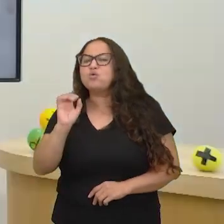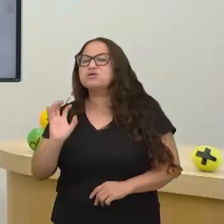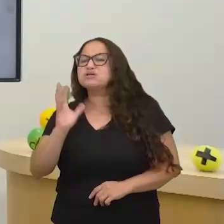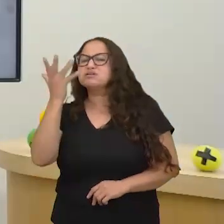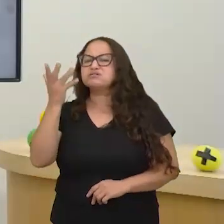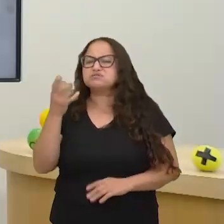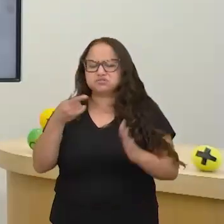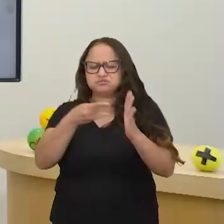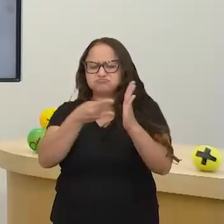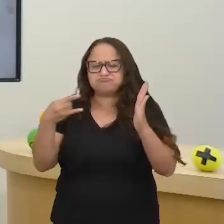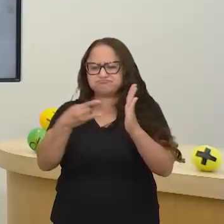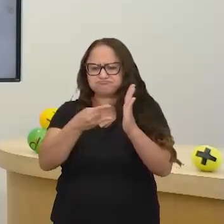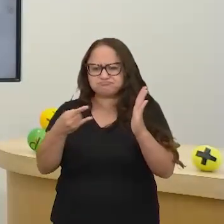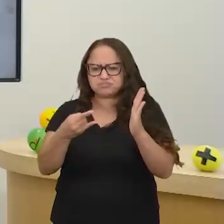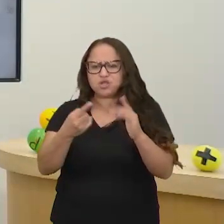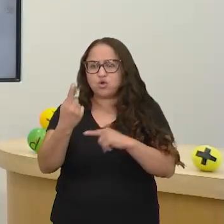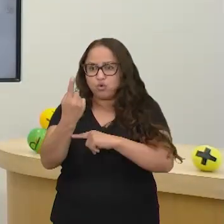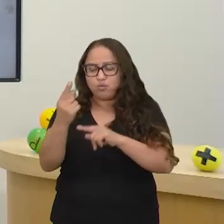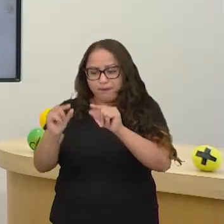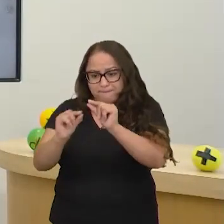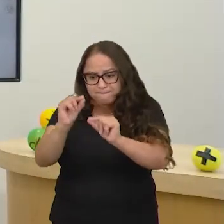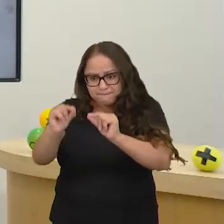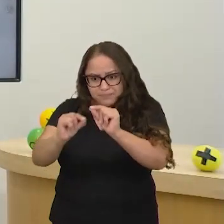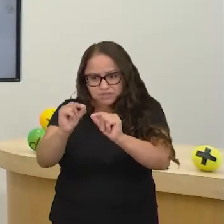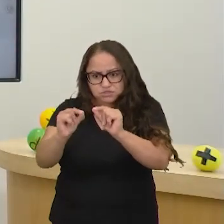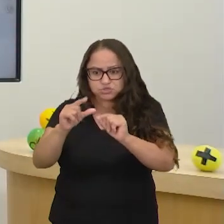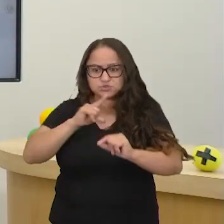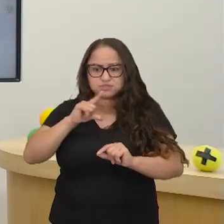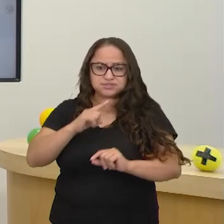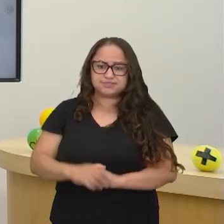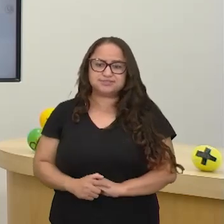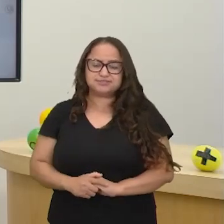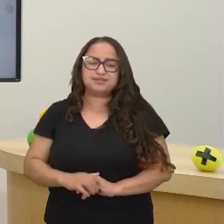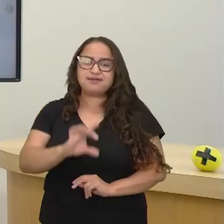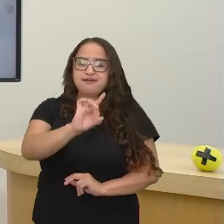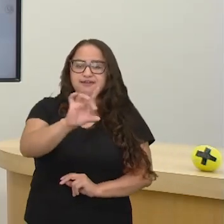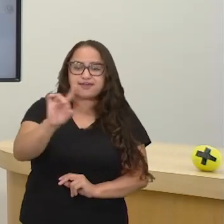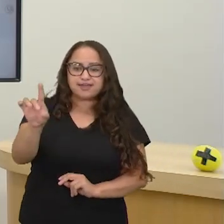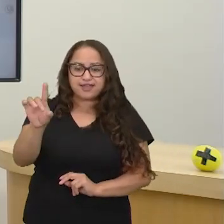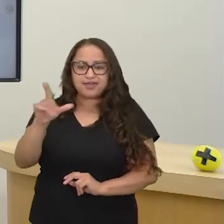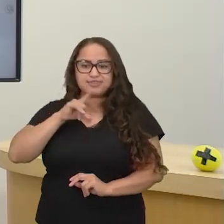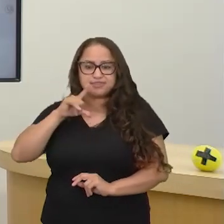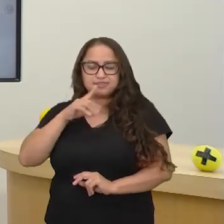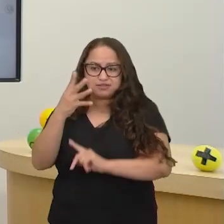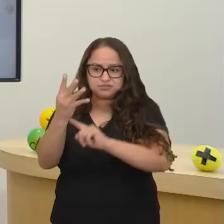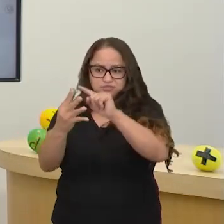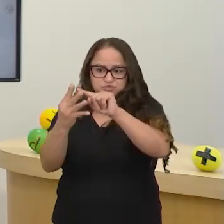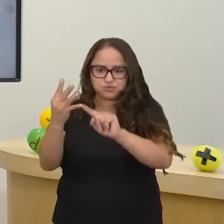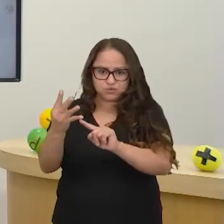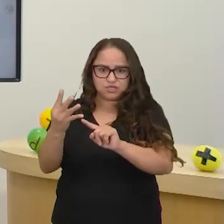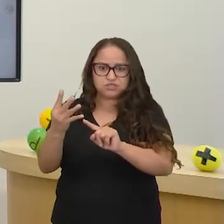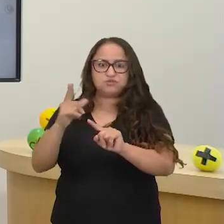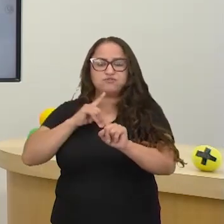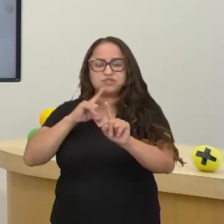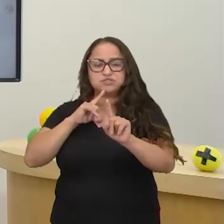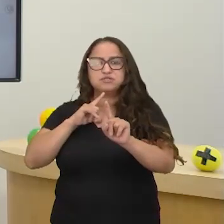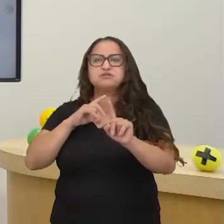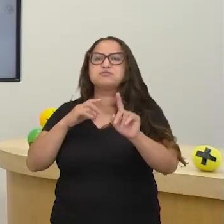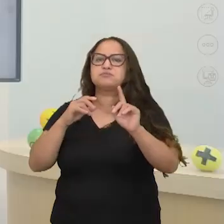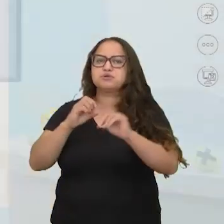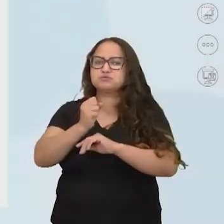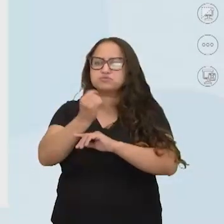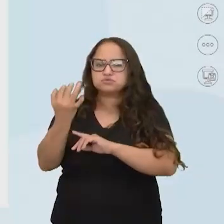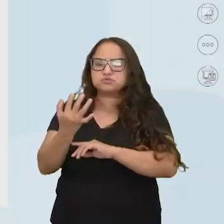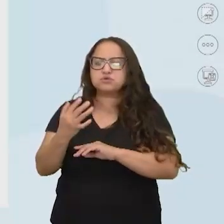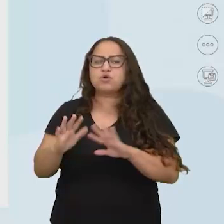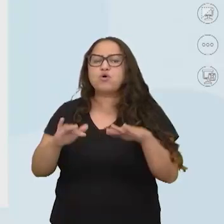Cada força ela é mediada por uma partícula, né? Então cada força ali, das 4 forças, tem uma partícula que vai mediar essa força. Vamos